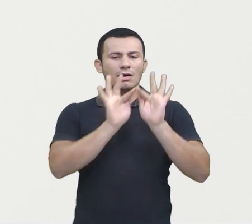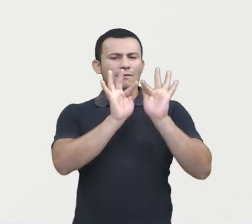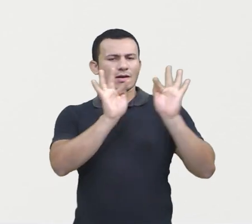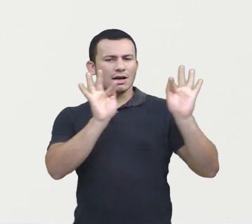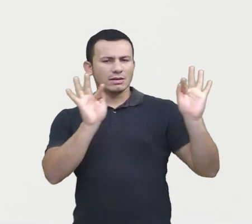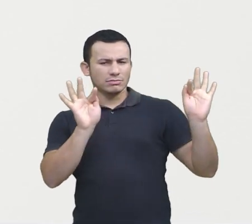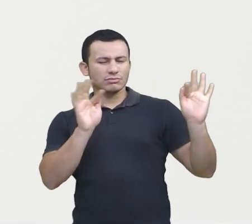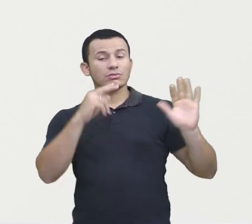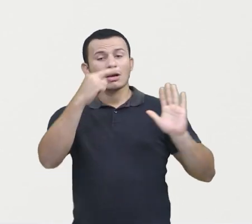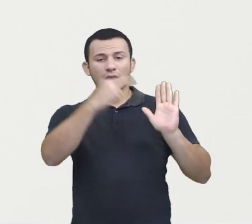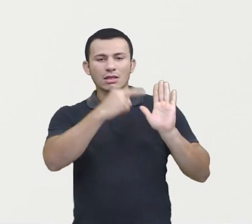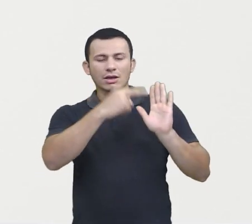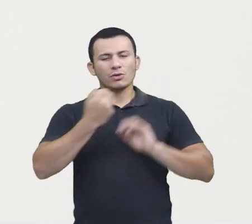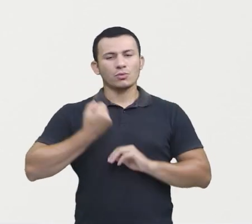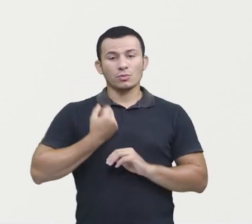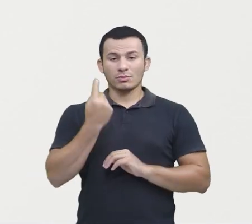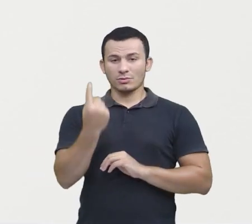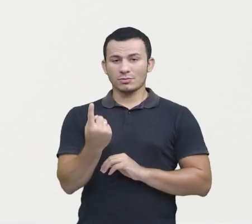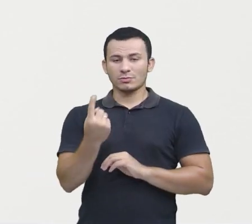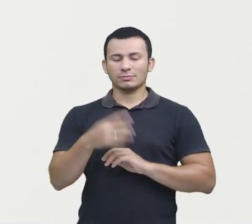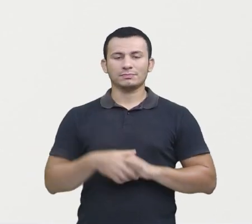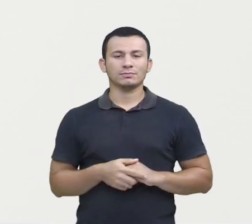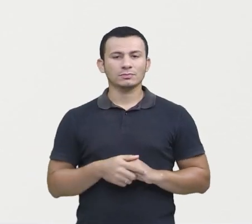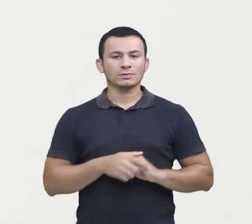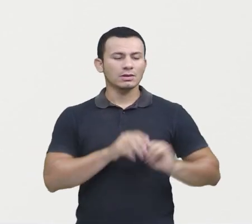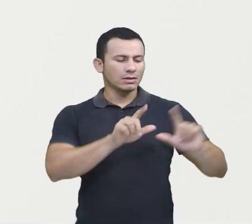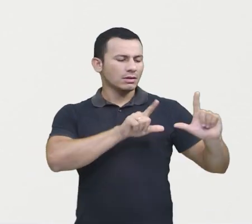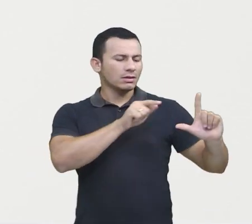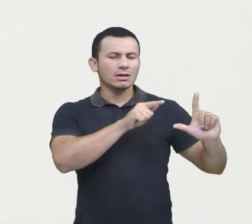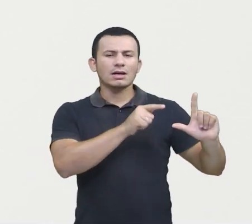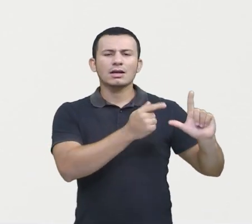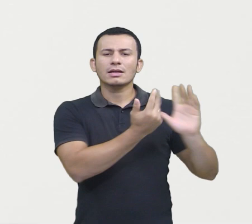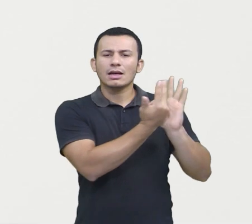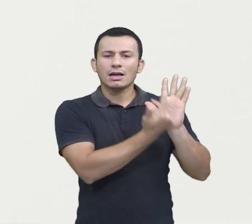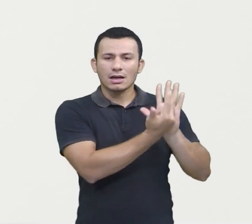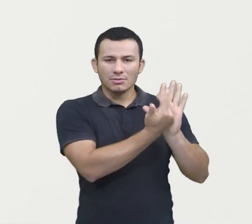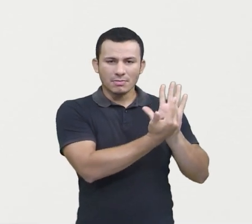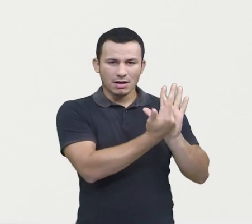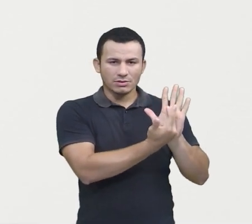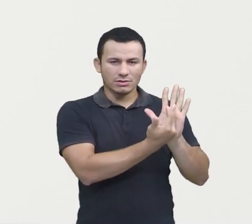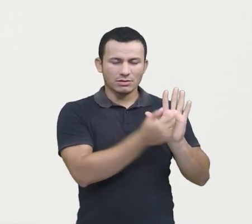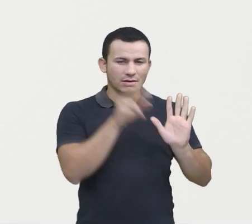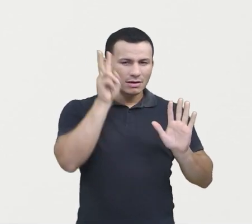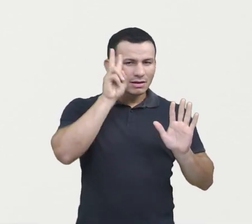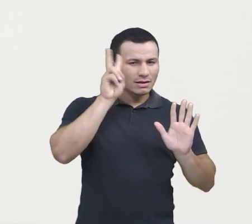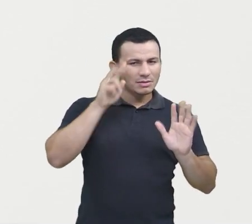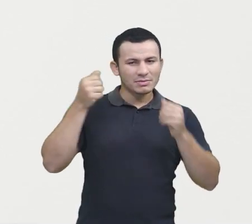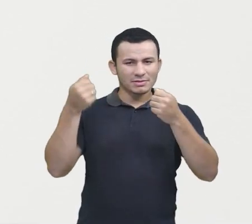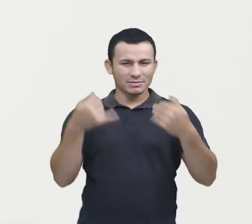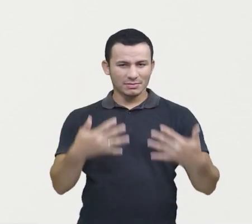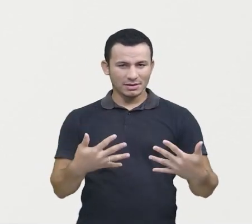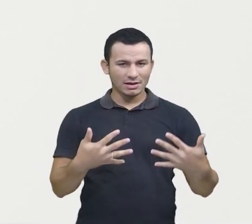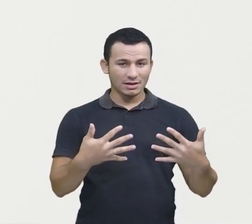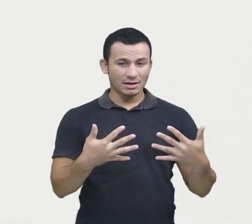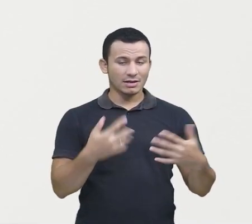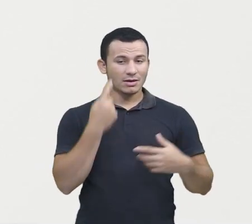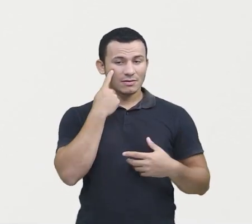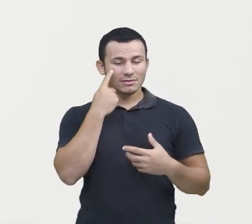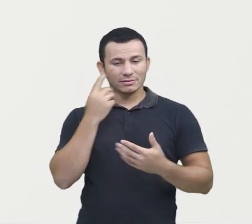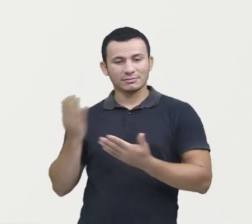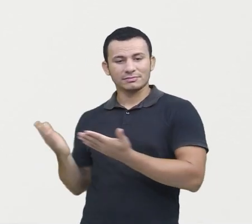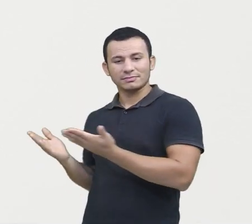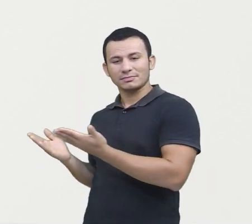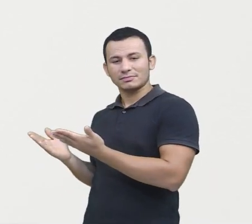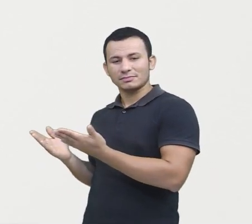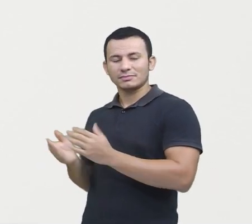número 1. Observe a imagem abaixo. Vocês se lembram qual é a imagem que eu falei? É esta daqui